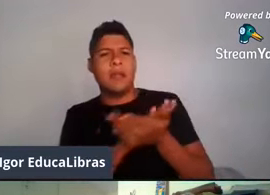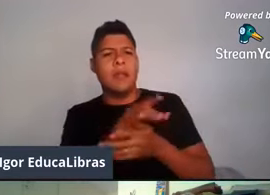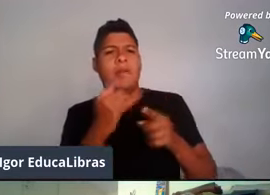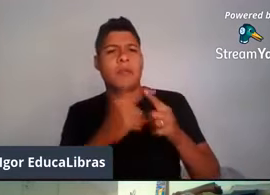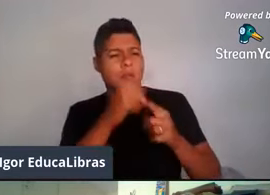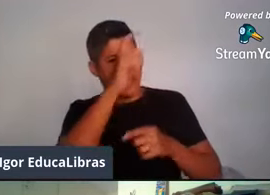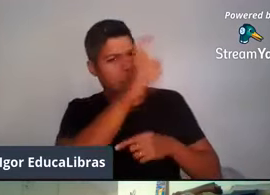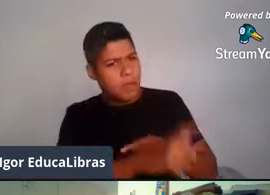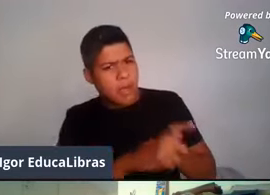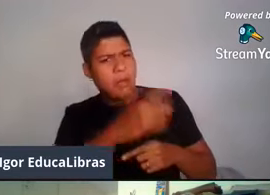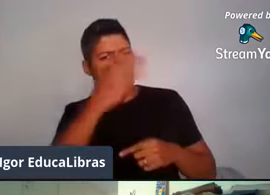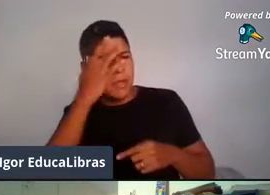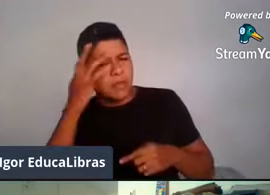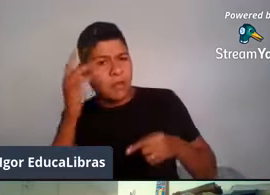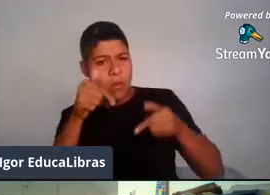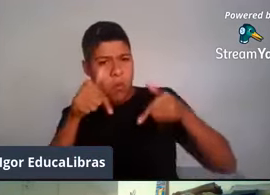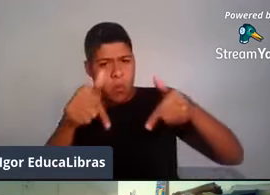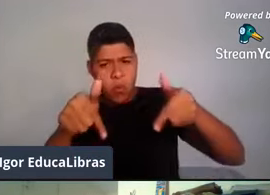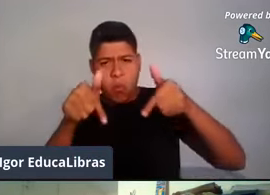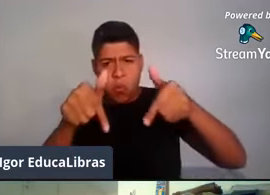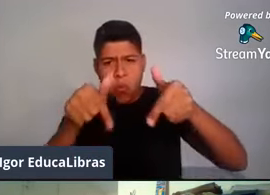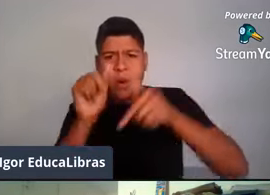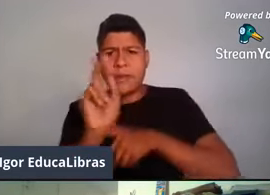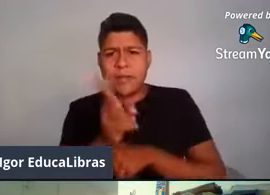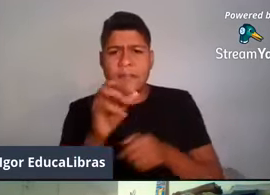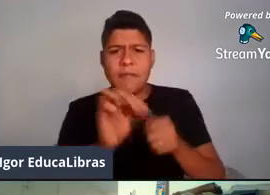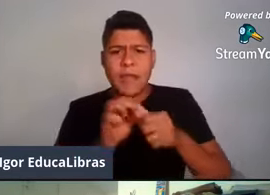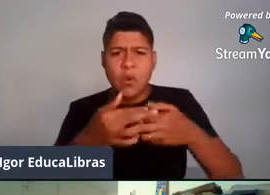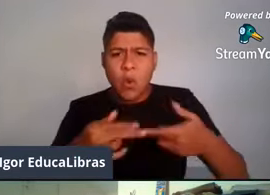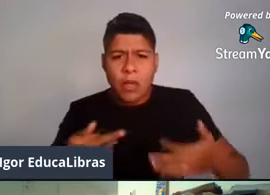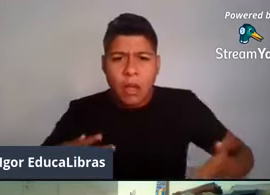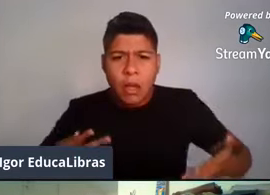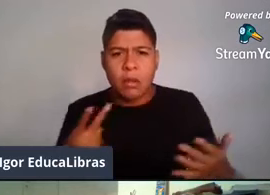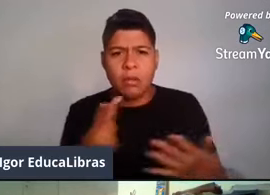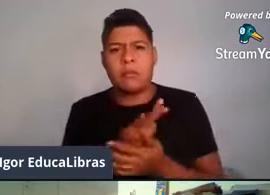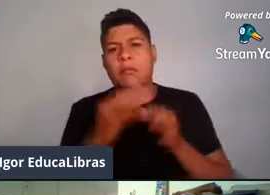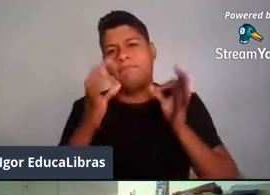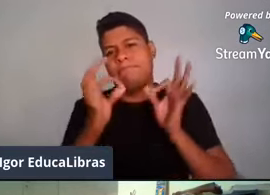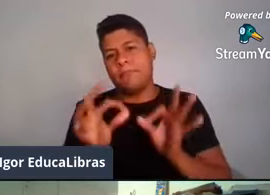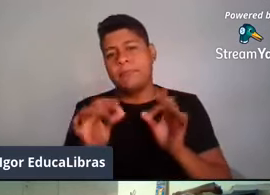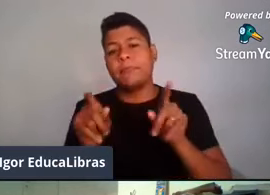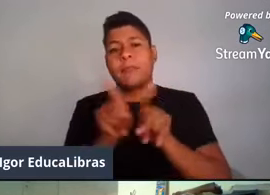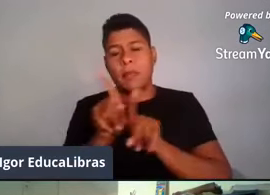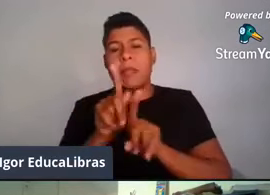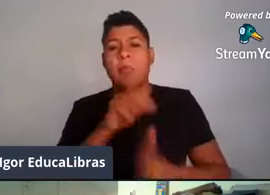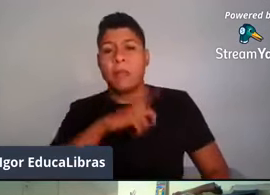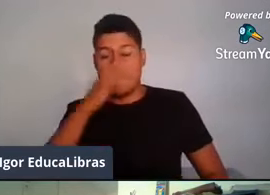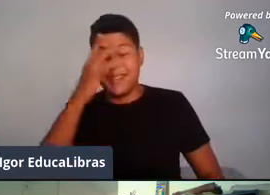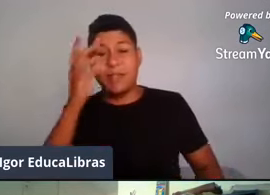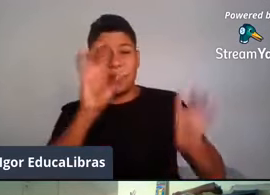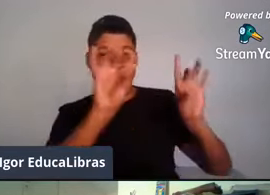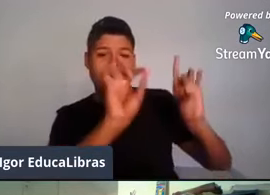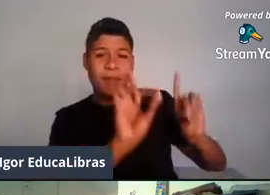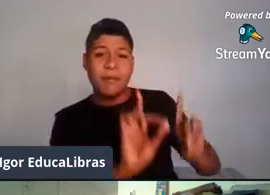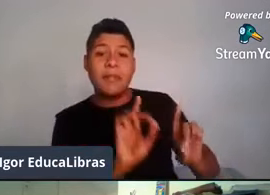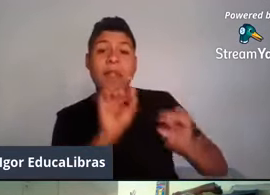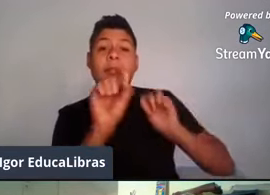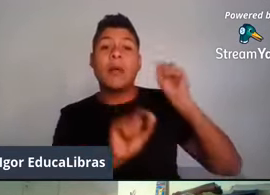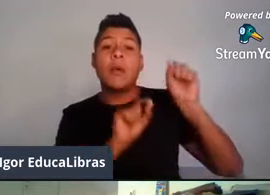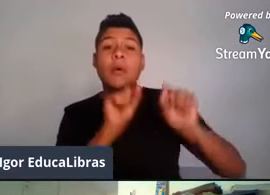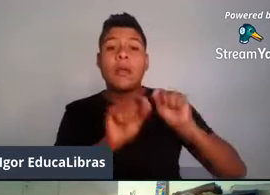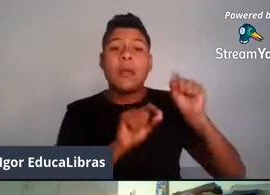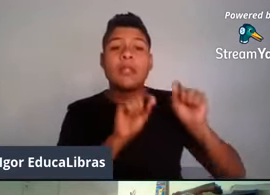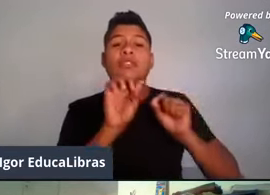pessoa competente que se esforça e que faz as coisas acontecerem. Mas a gente também tem pessoas com deficiência que só